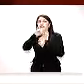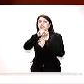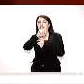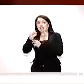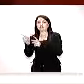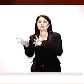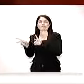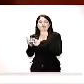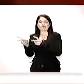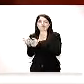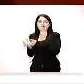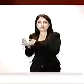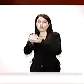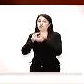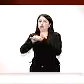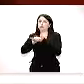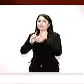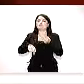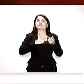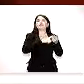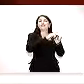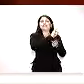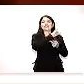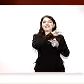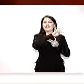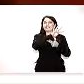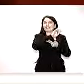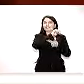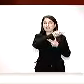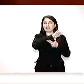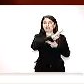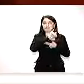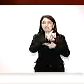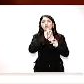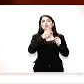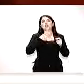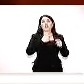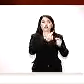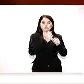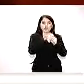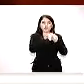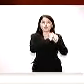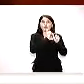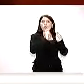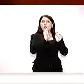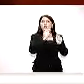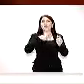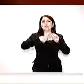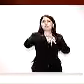de Tanabi estão comprometidas pel pela excessiva despesa com o pessoal e pelo insuficiente pagamento